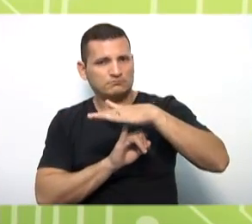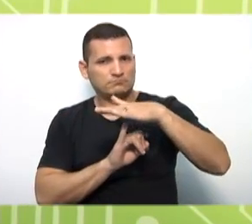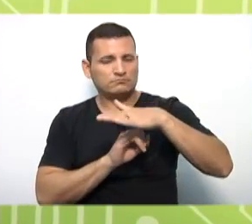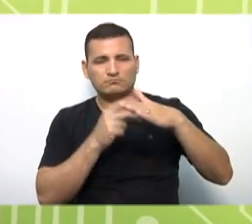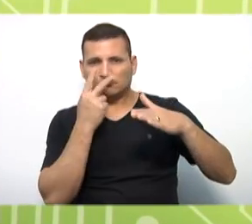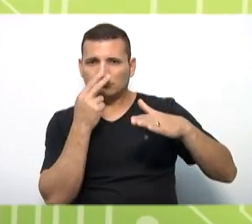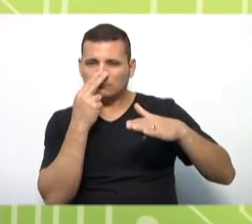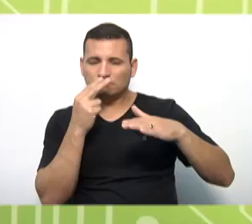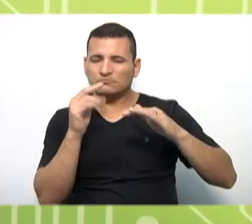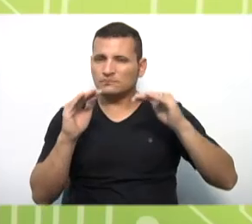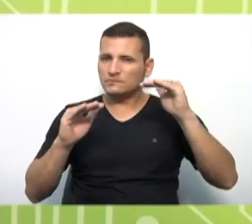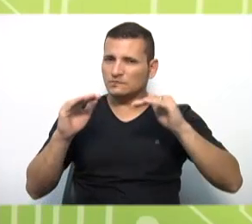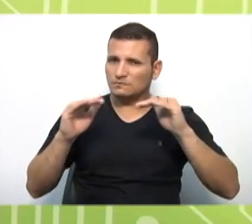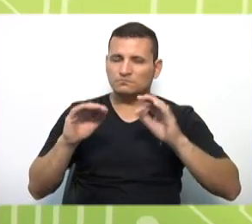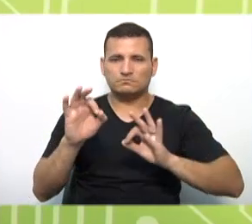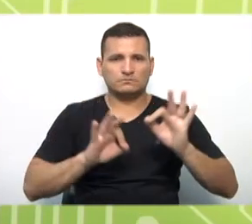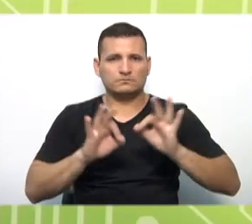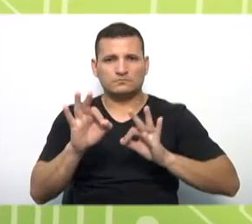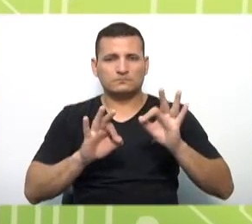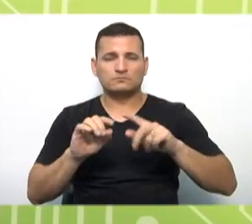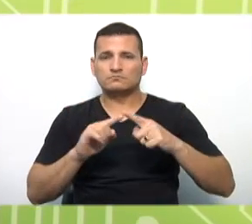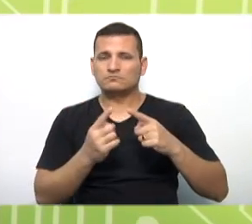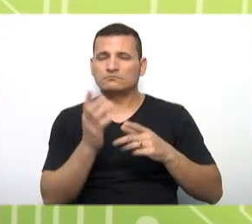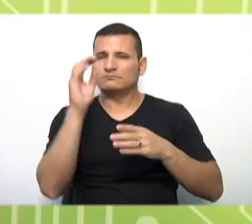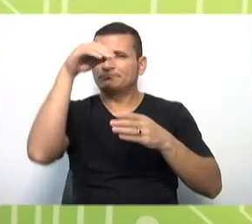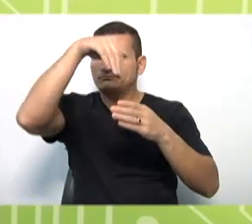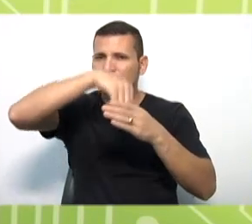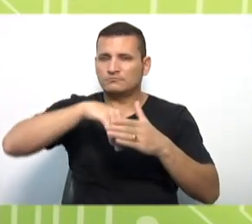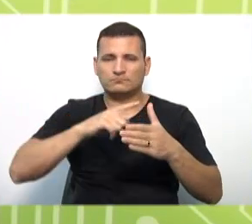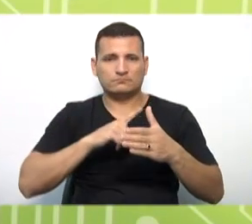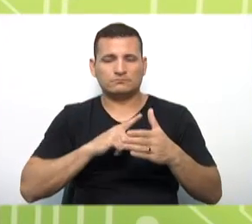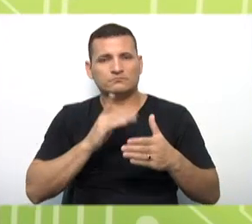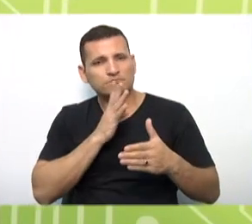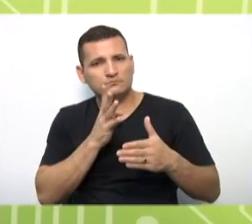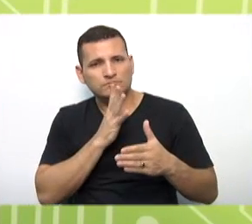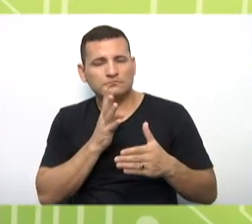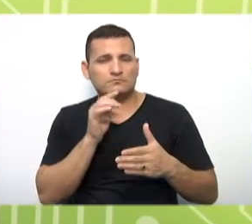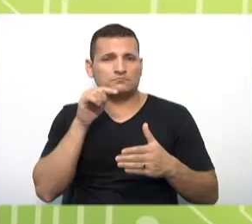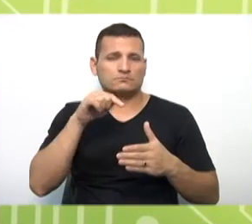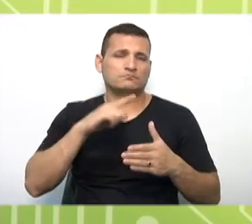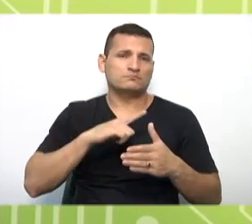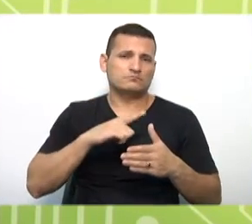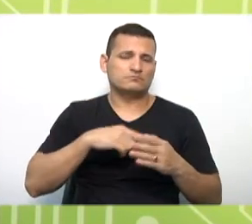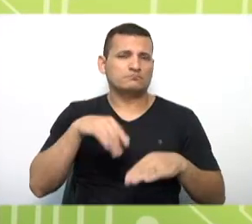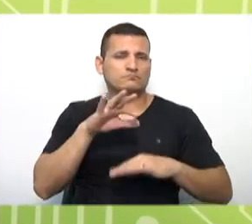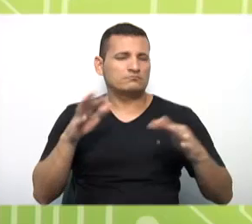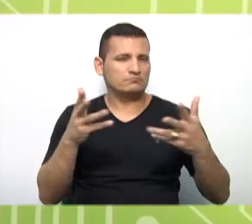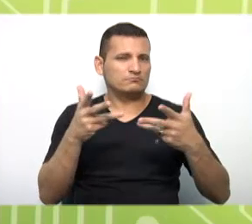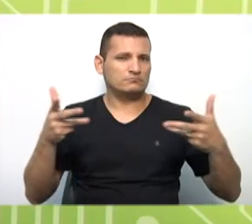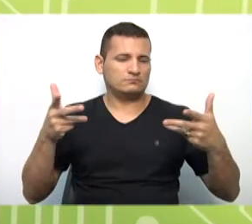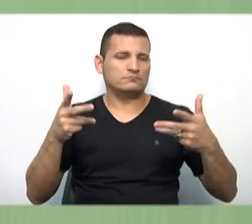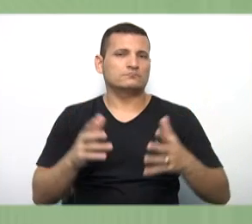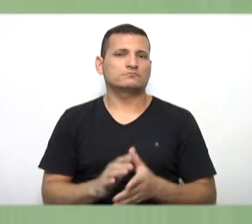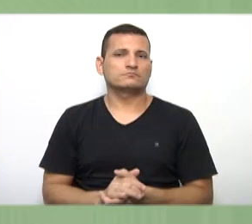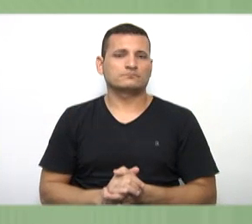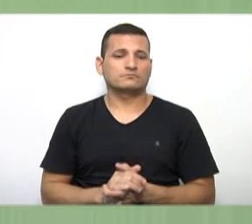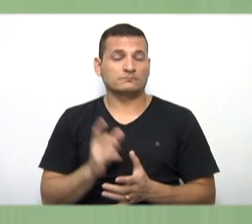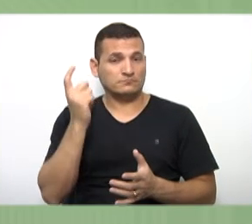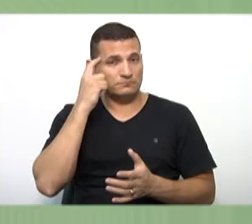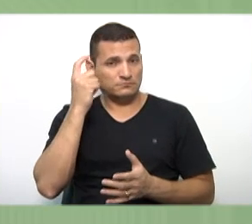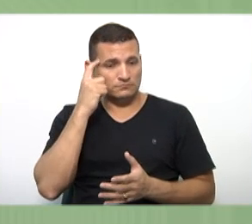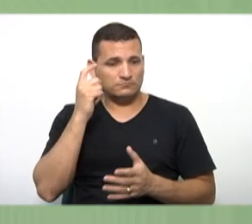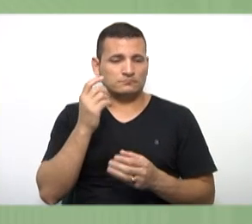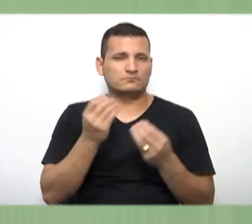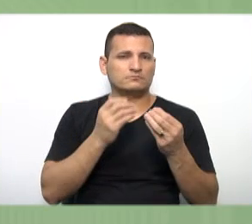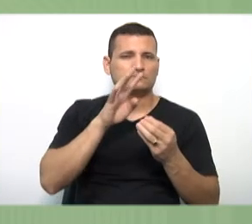de planejamento, mas onde permeiam os conhecimentos e onde tem mais as questões das habilidades. Vamos pensar aí a tabela